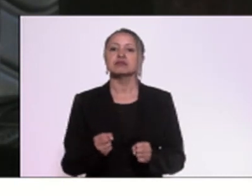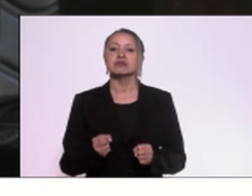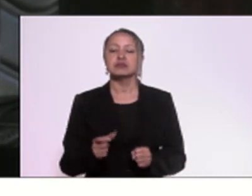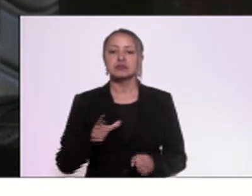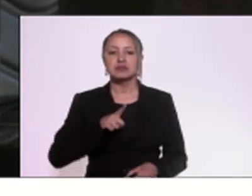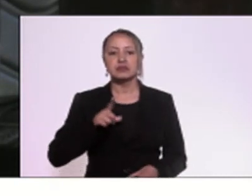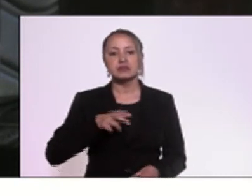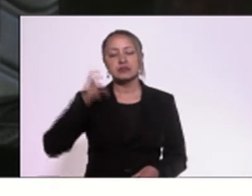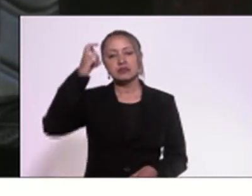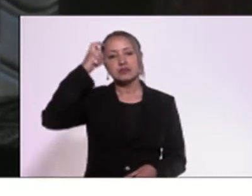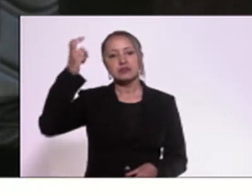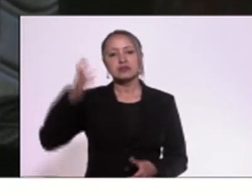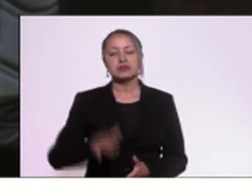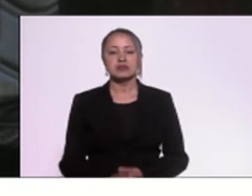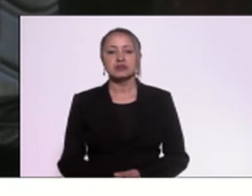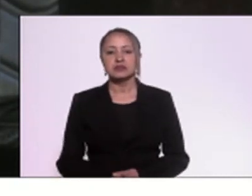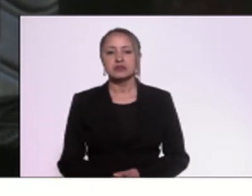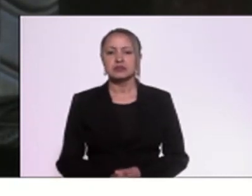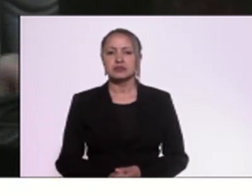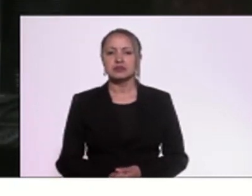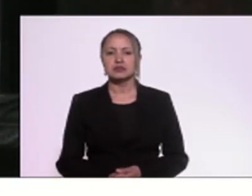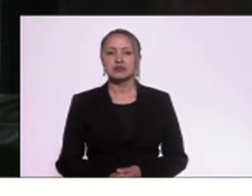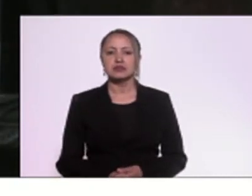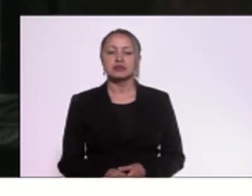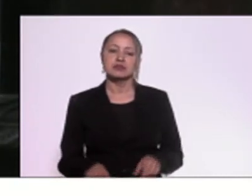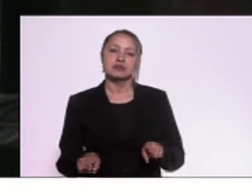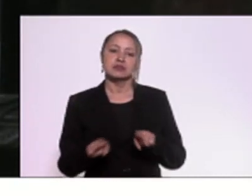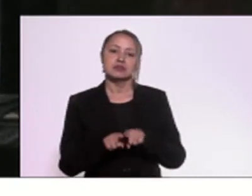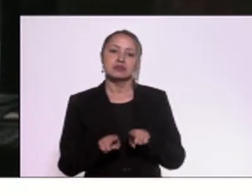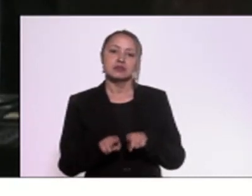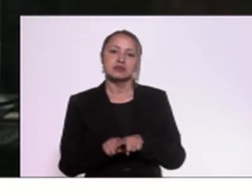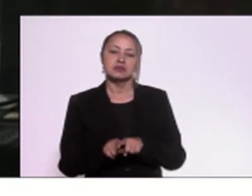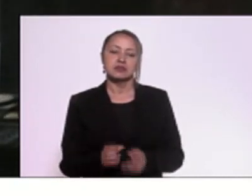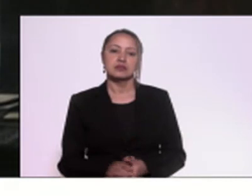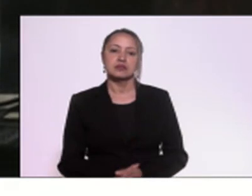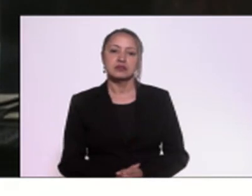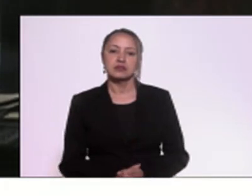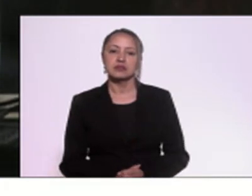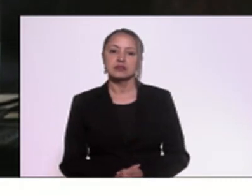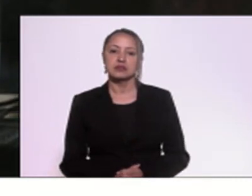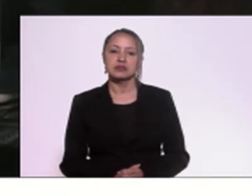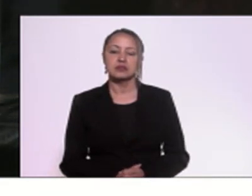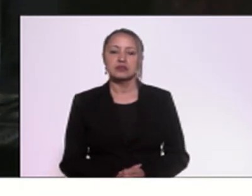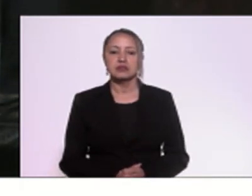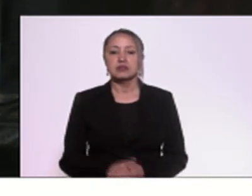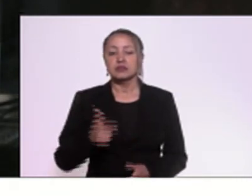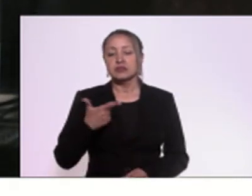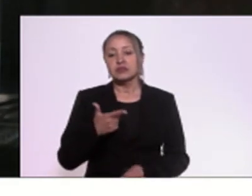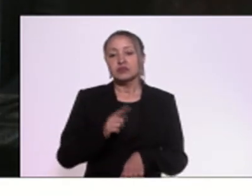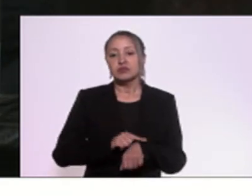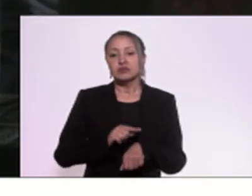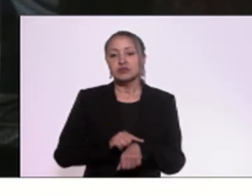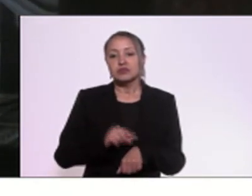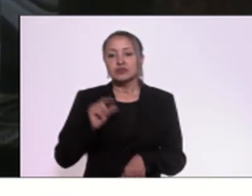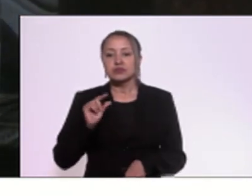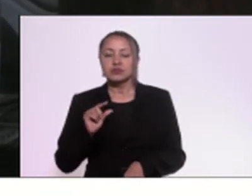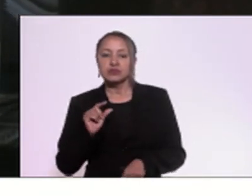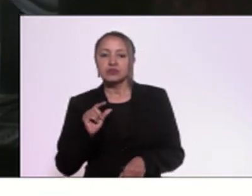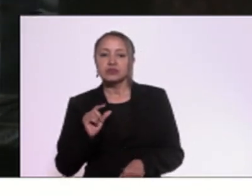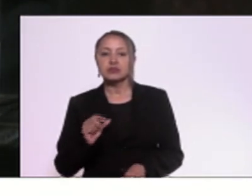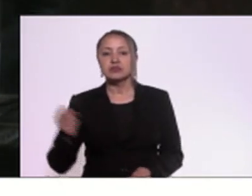ensinar. Aí não só mais fazia cinema, mas ensinava cinema. Ensinava ao câmera, ao